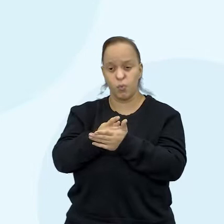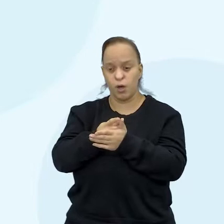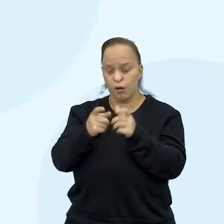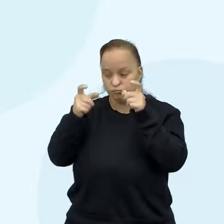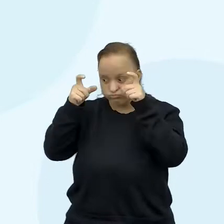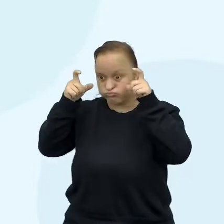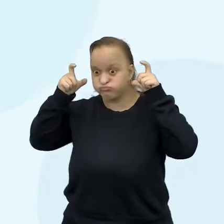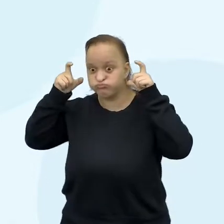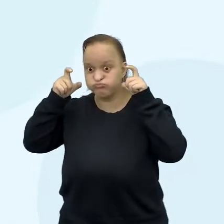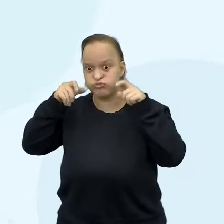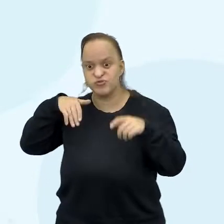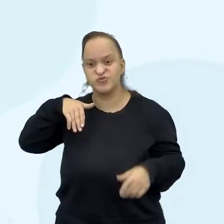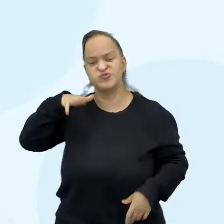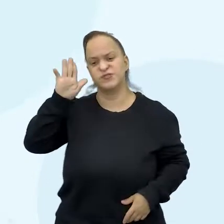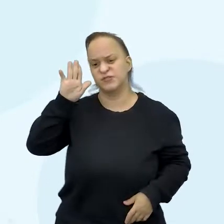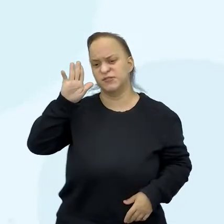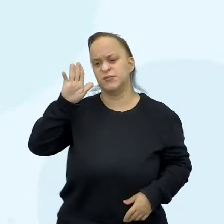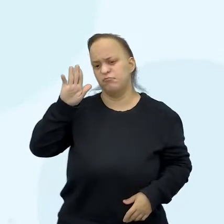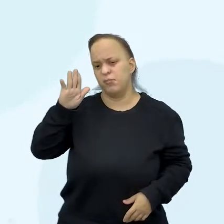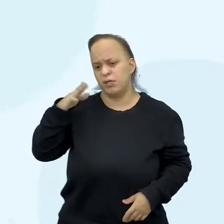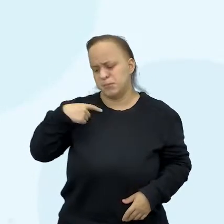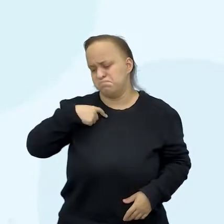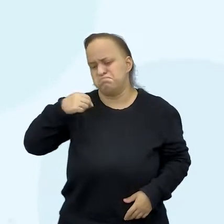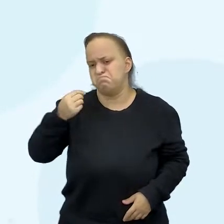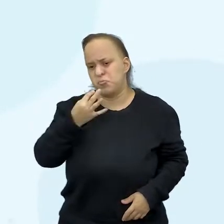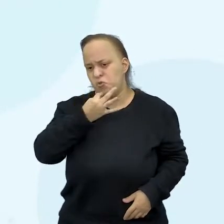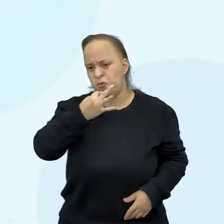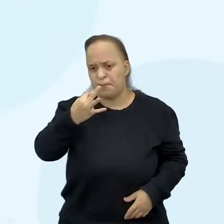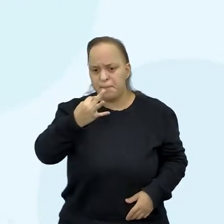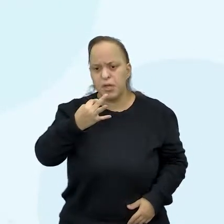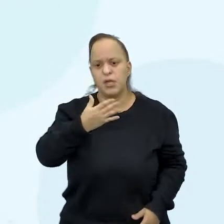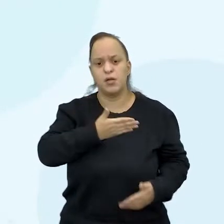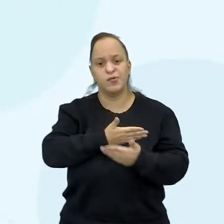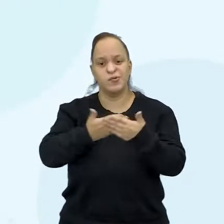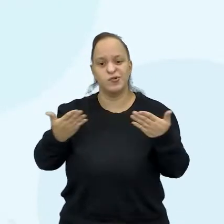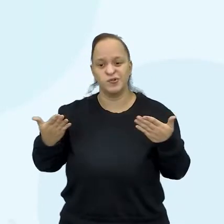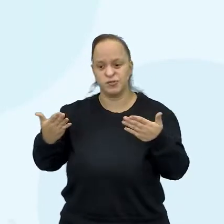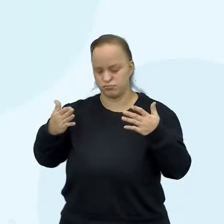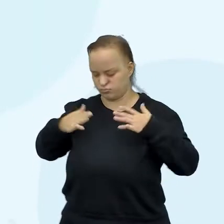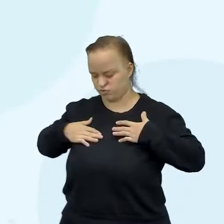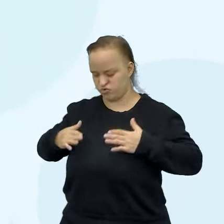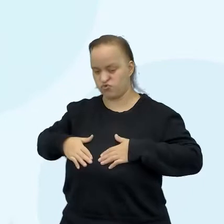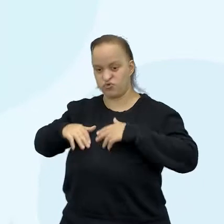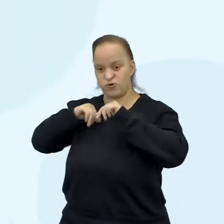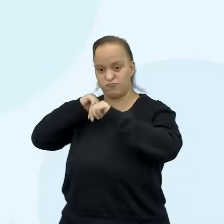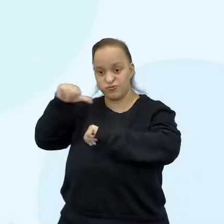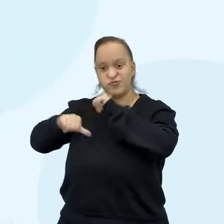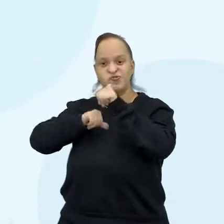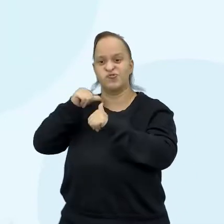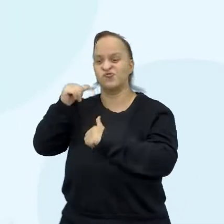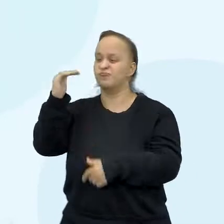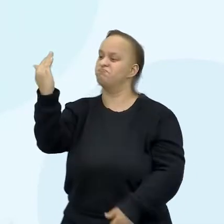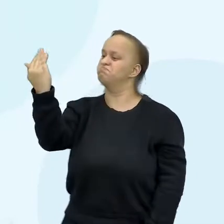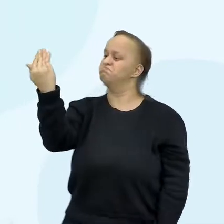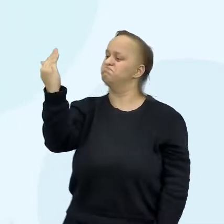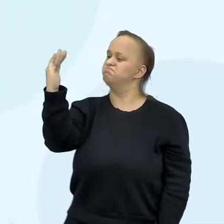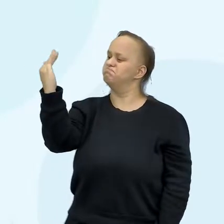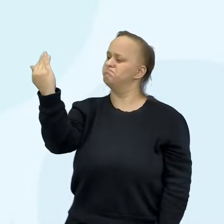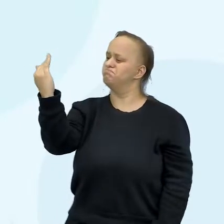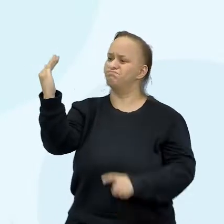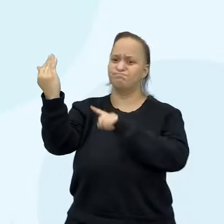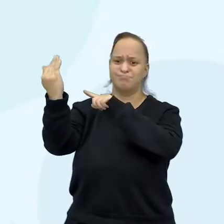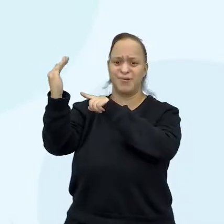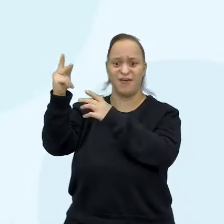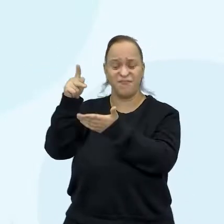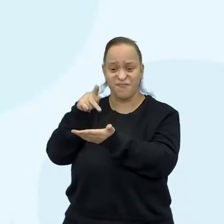é que determinamos essas imperfeições, e a gente tem uma visão do corpo alterada. Então, quando a gente olha no espelho, a gente vê algo que